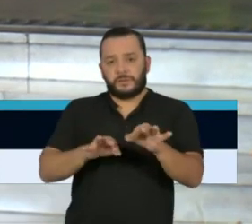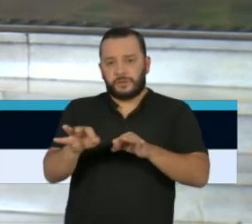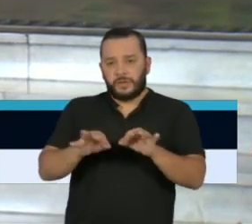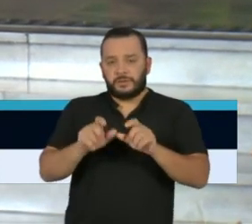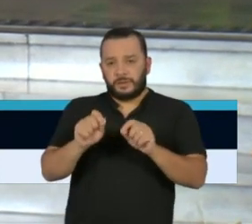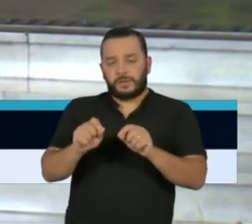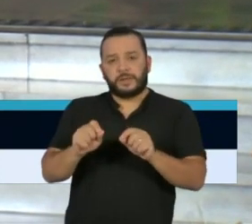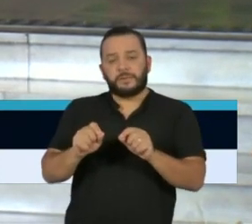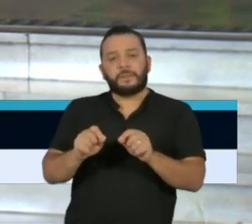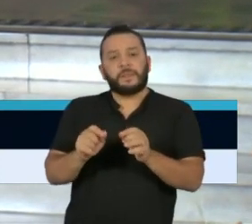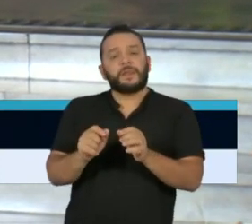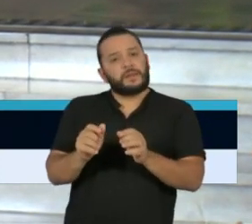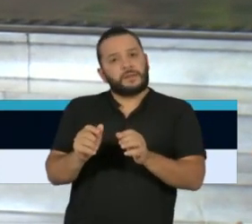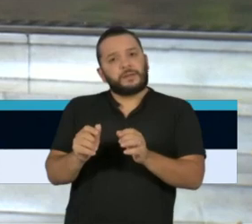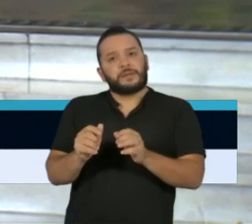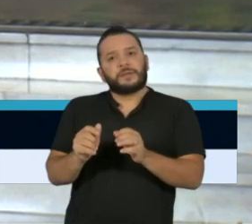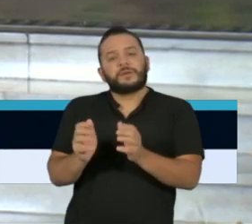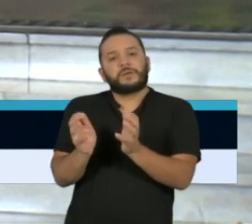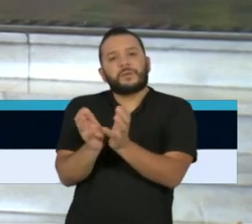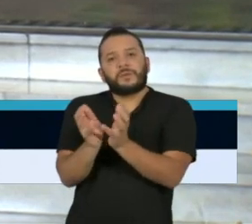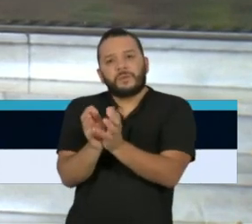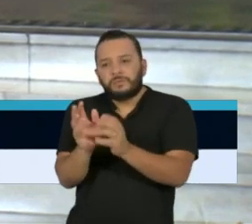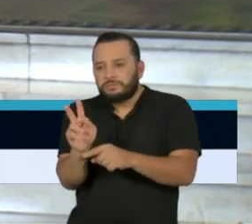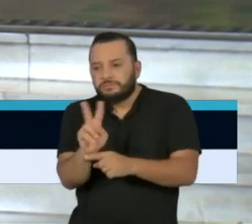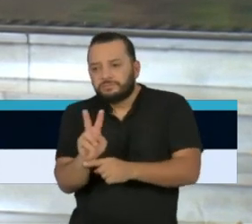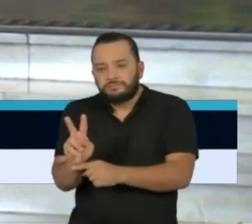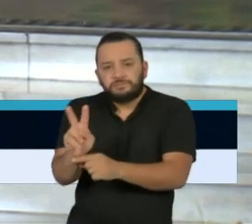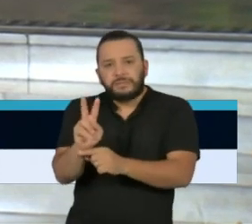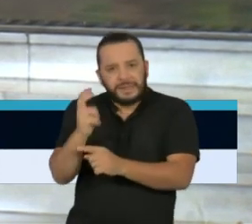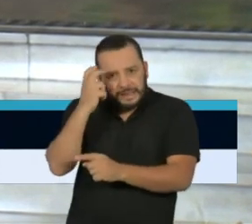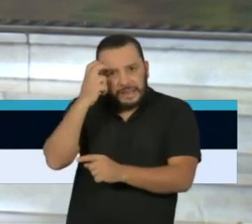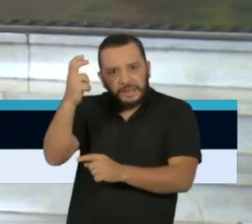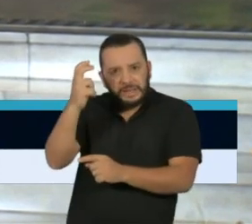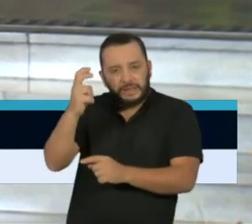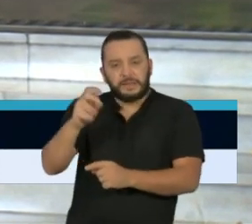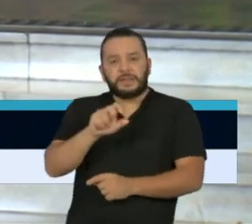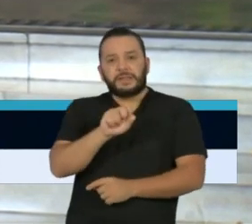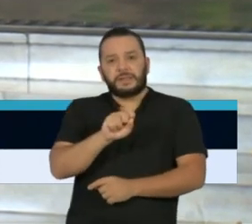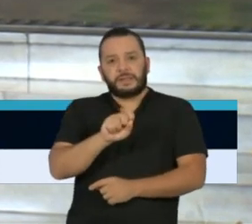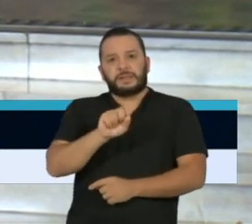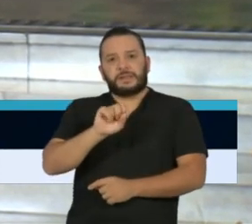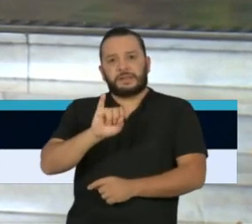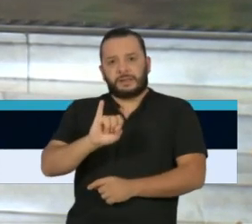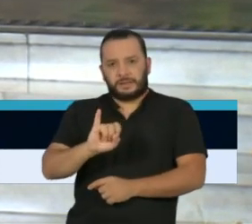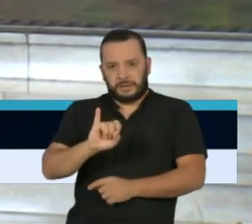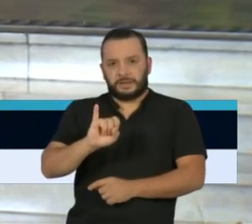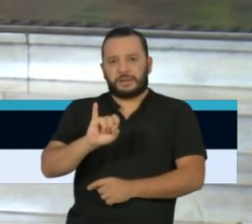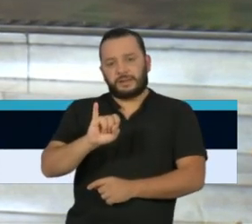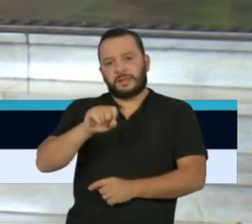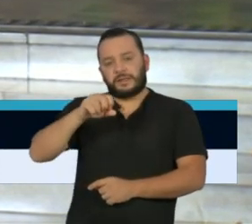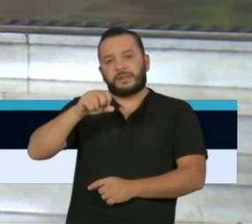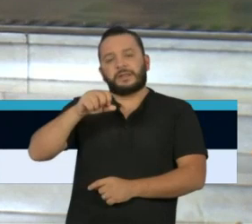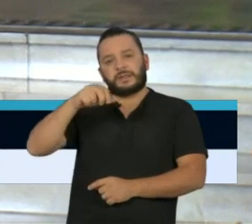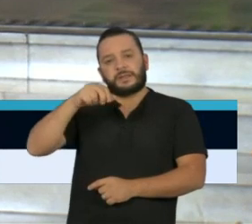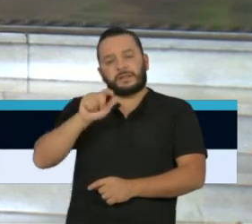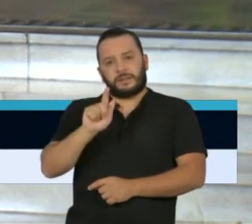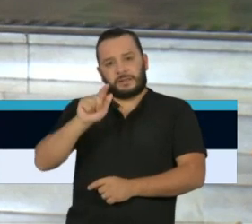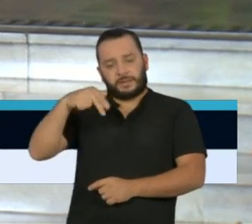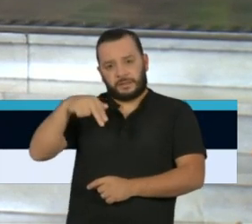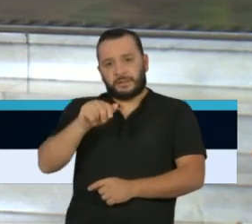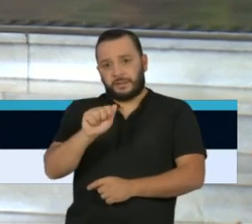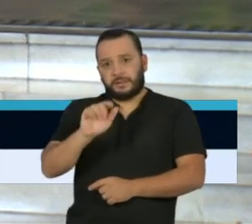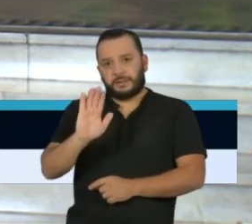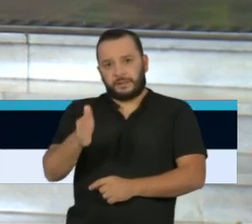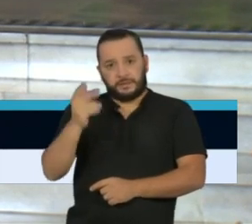denominado Sistema de Monitoramento Inteligente, o SIMI, S-I-M-I, São Paulo. Ontem